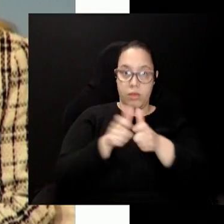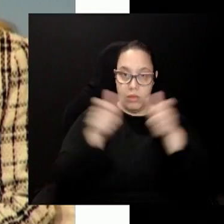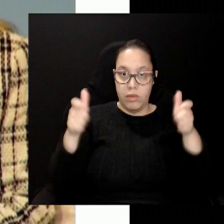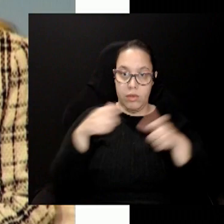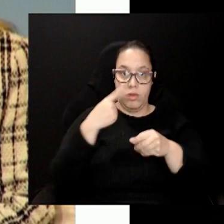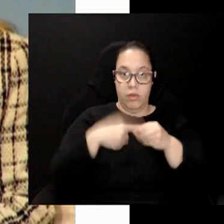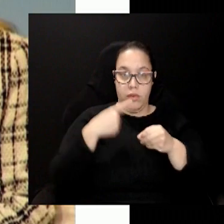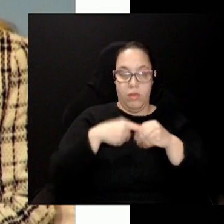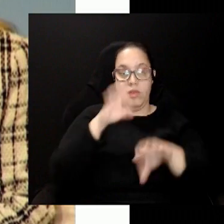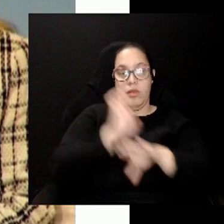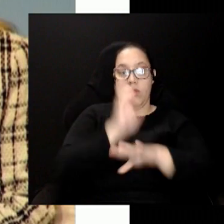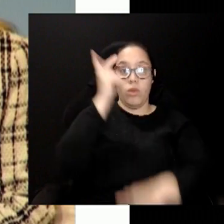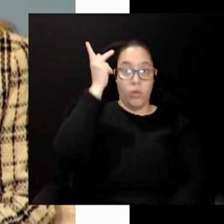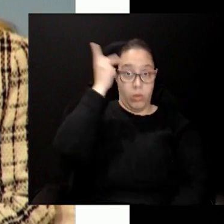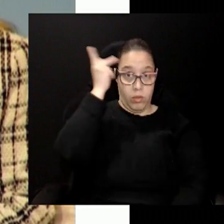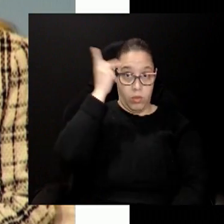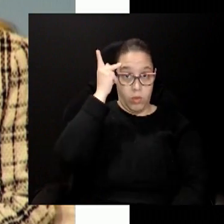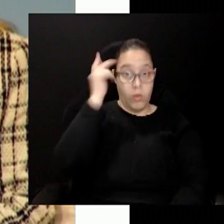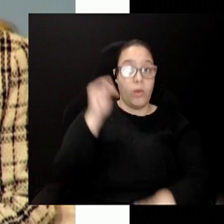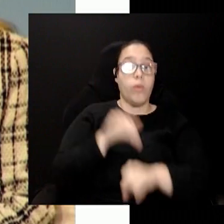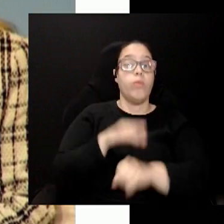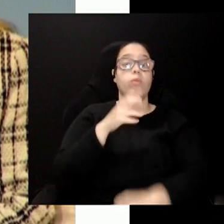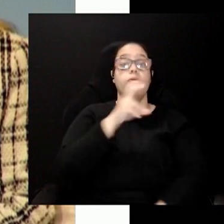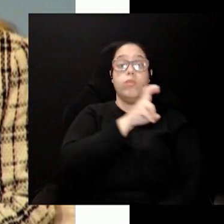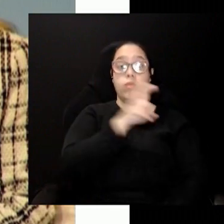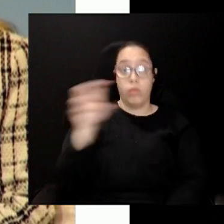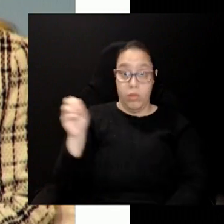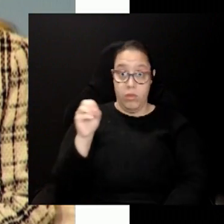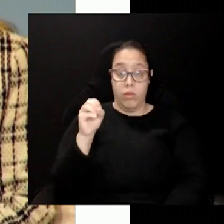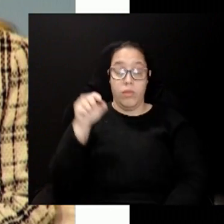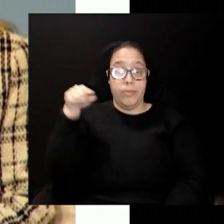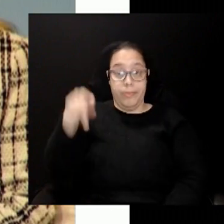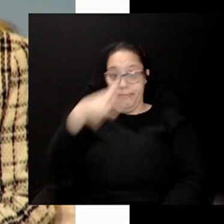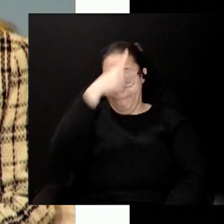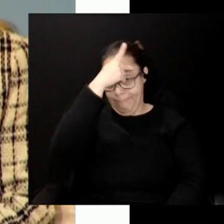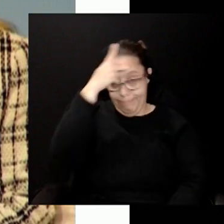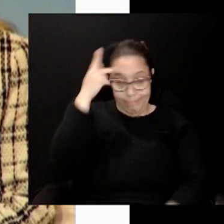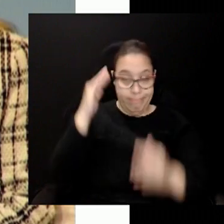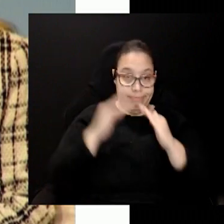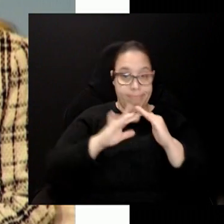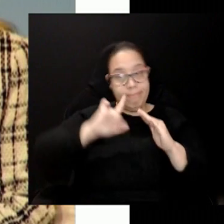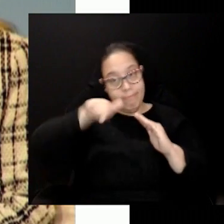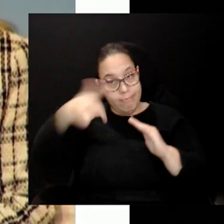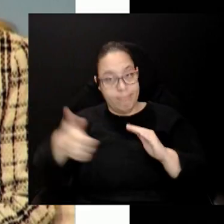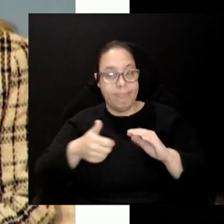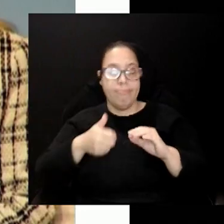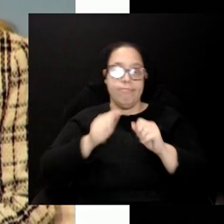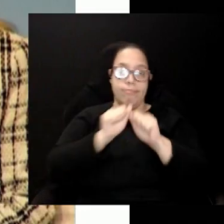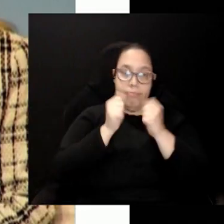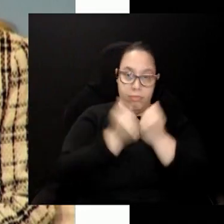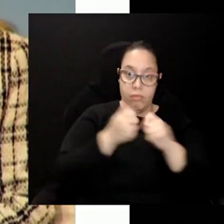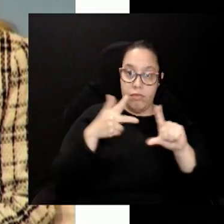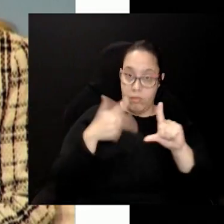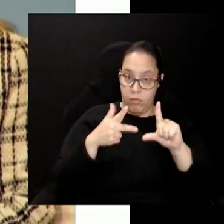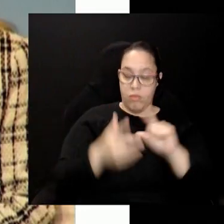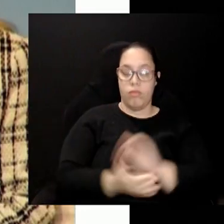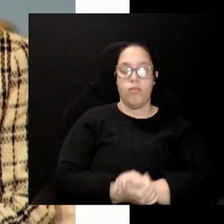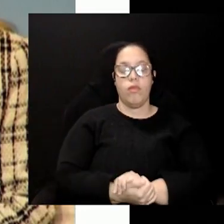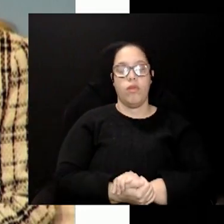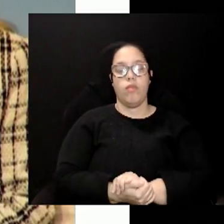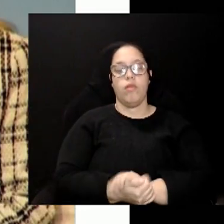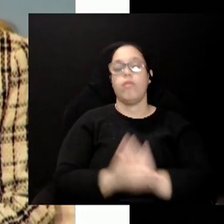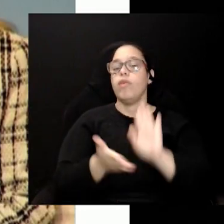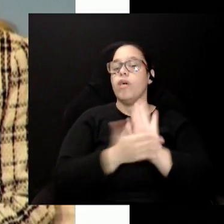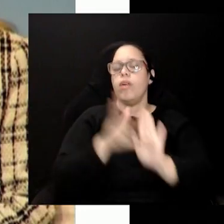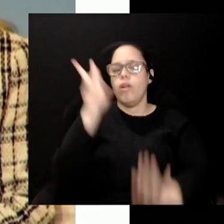Paulo, com mais de 500 mil habitantes, além da Assembleia Legislativa. E neste recorte, a Câmara de